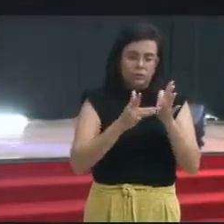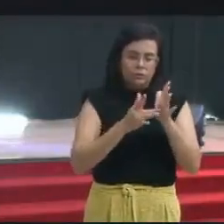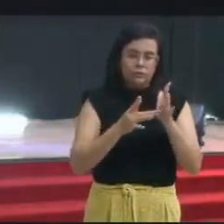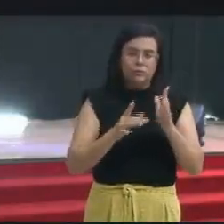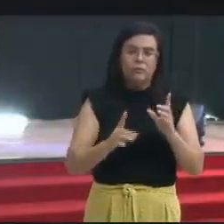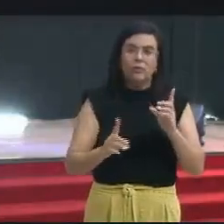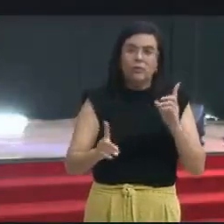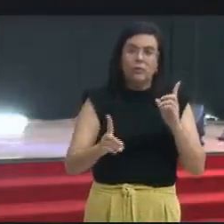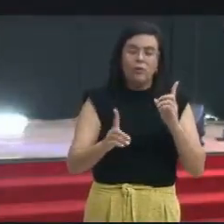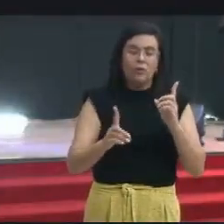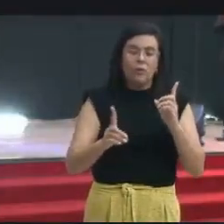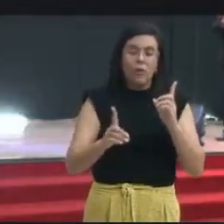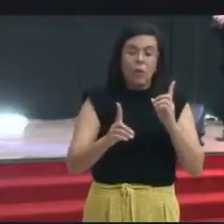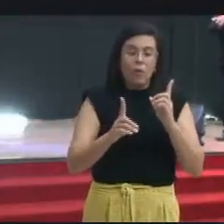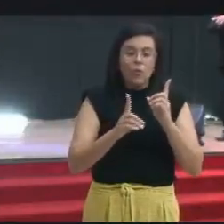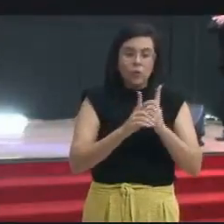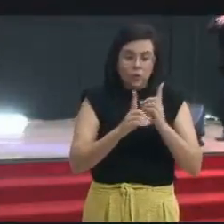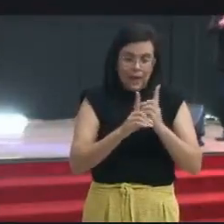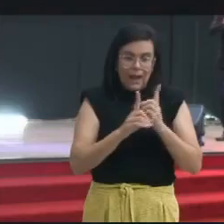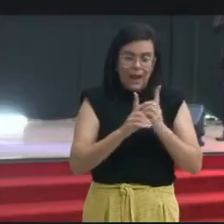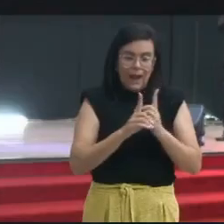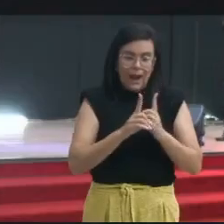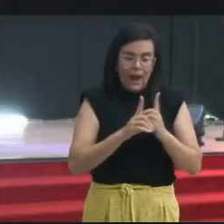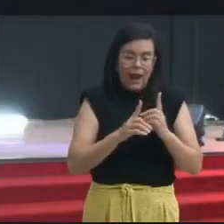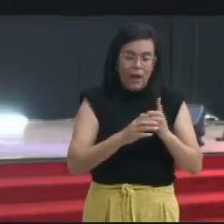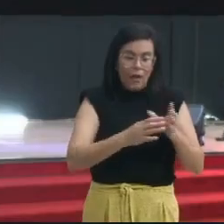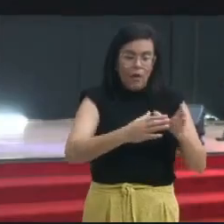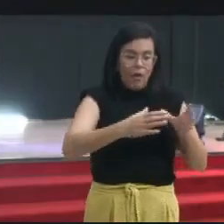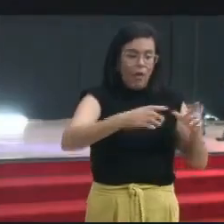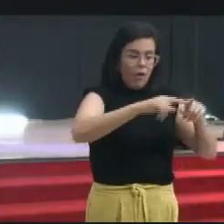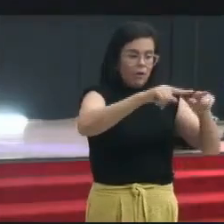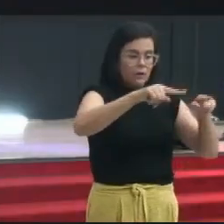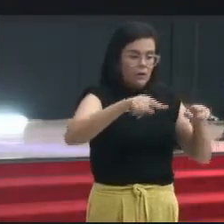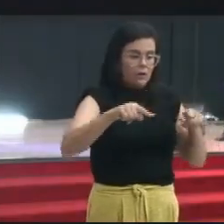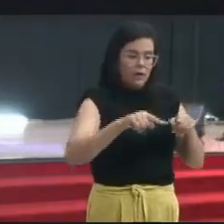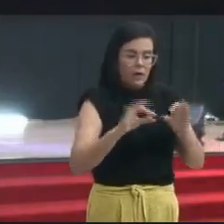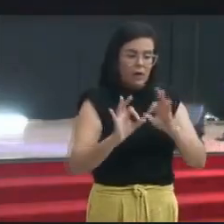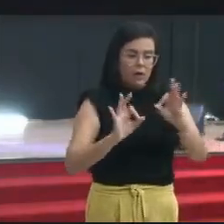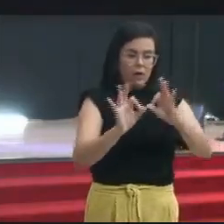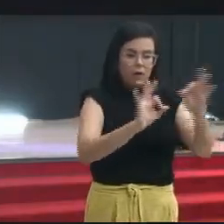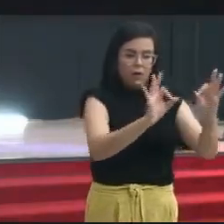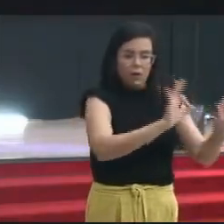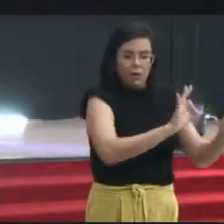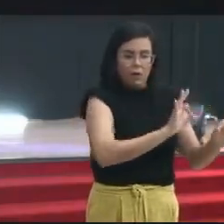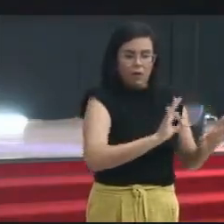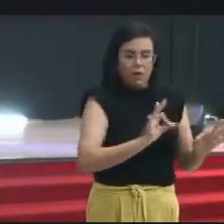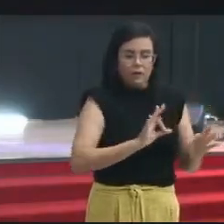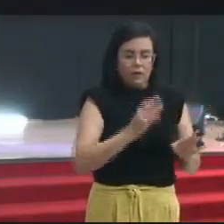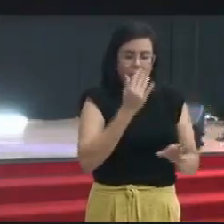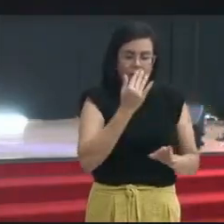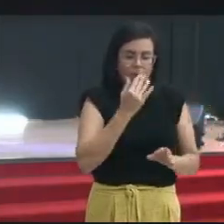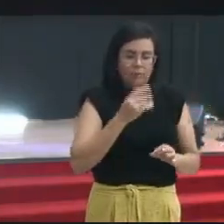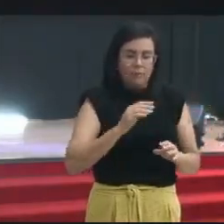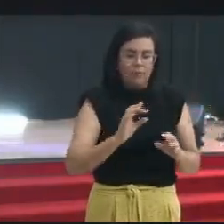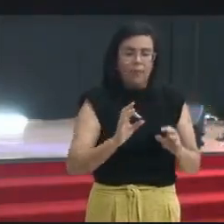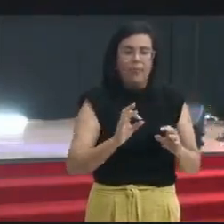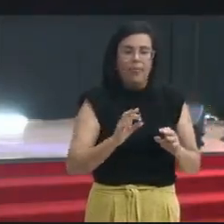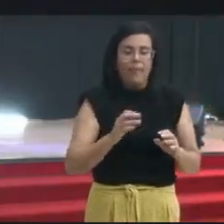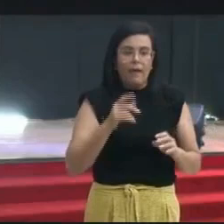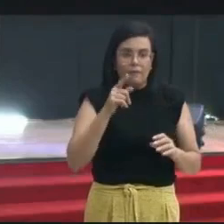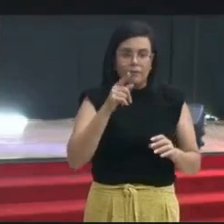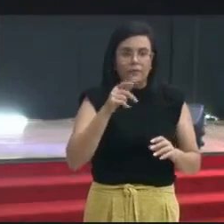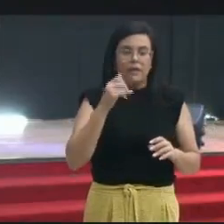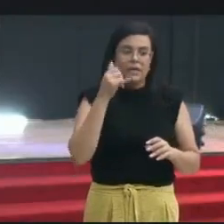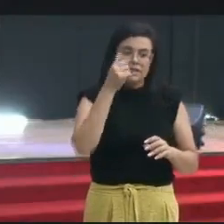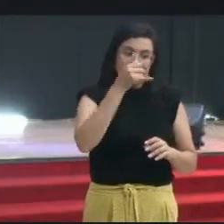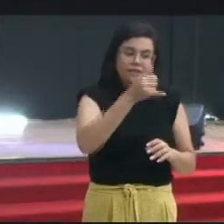ampla sala, um homem com um cântaro, uma sala mobiliada. Diz para ele que eu preciso da casa dele. Você